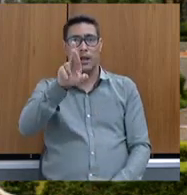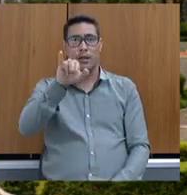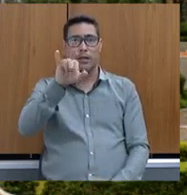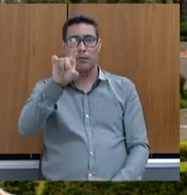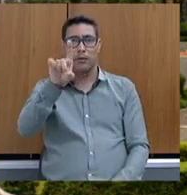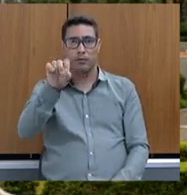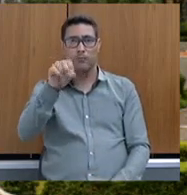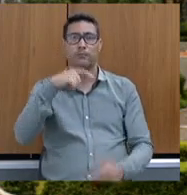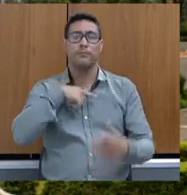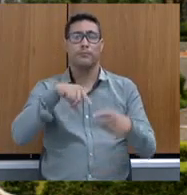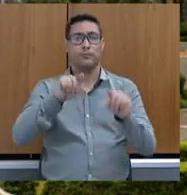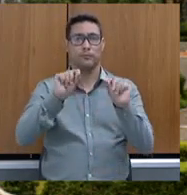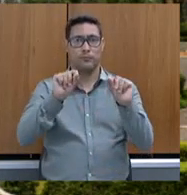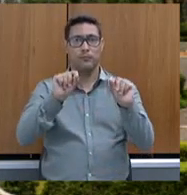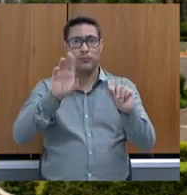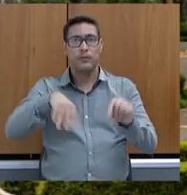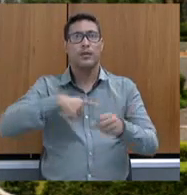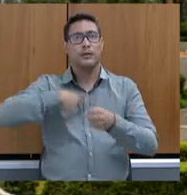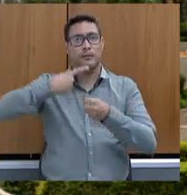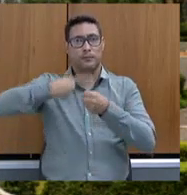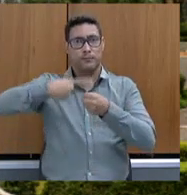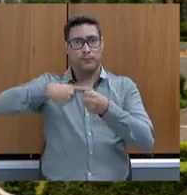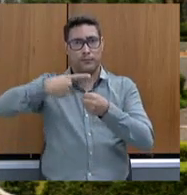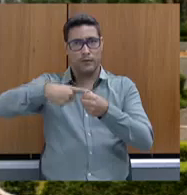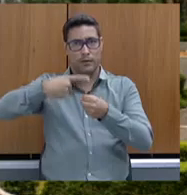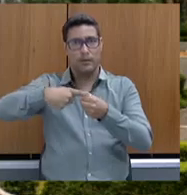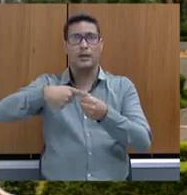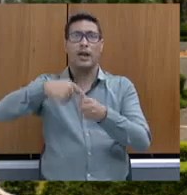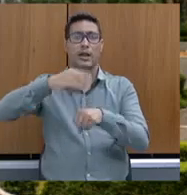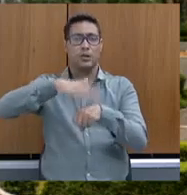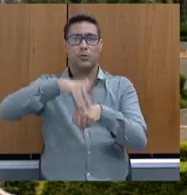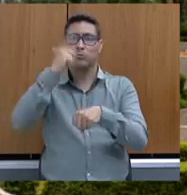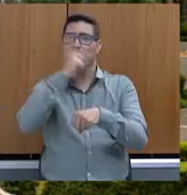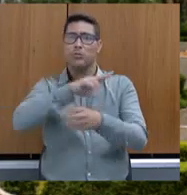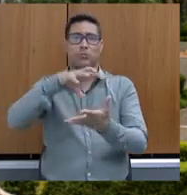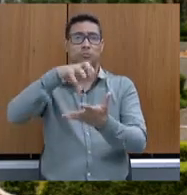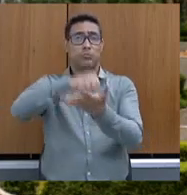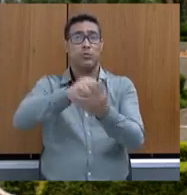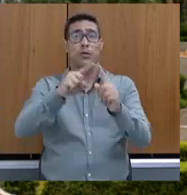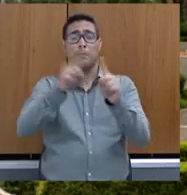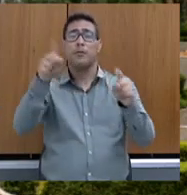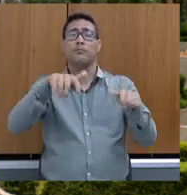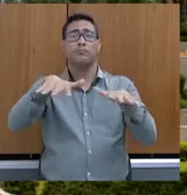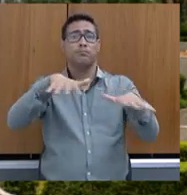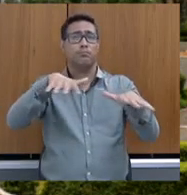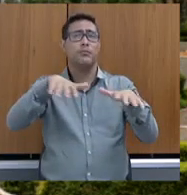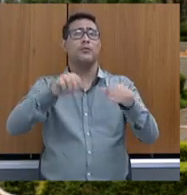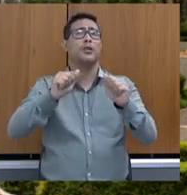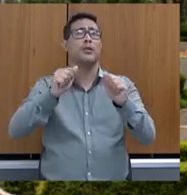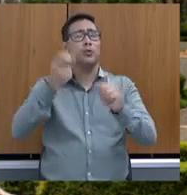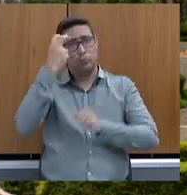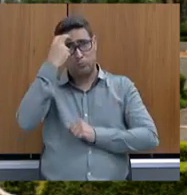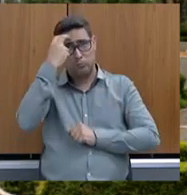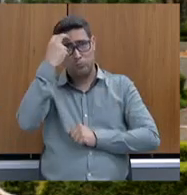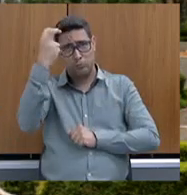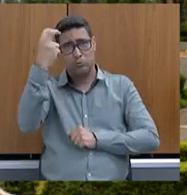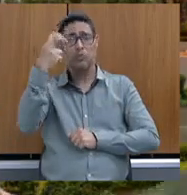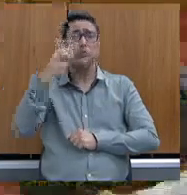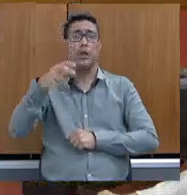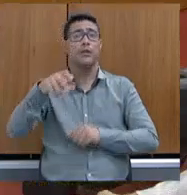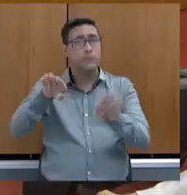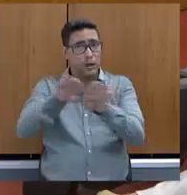que a cidade foi Tombada mas as manifestações culturais da cidade também foram